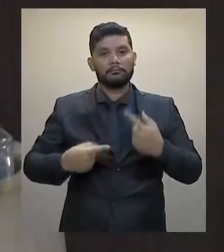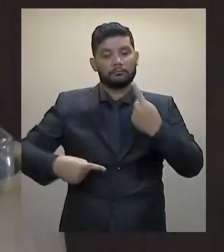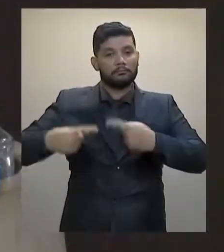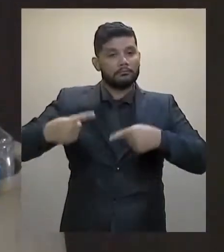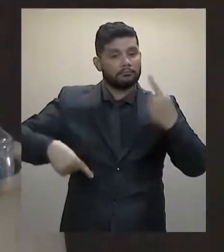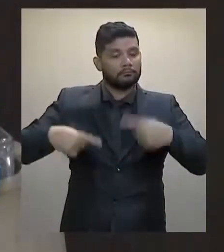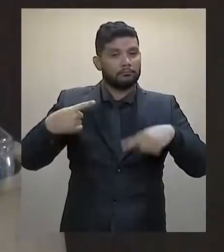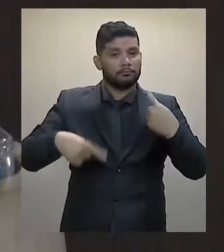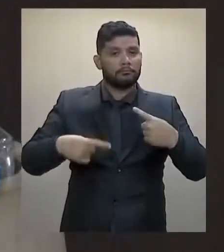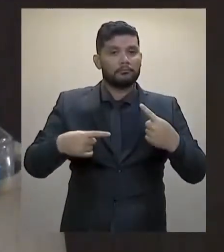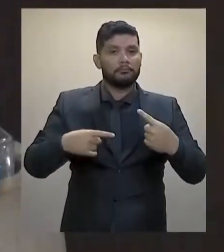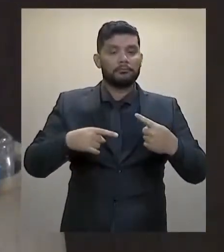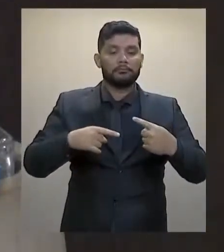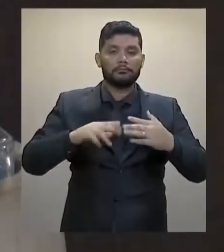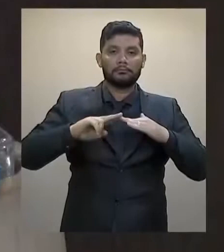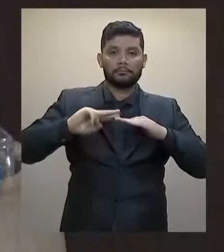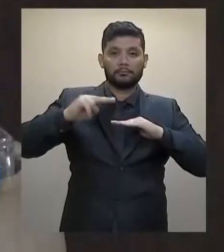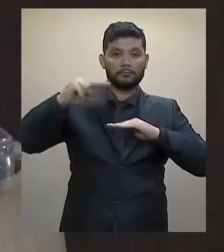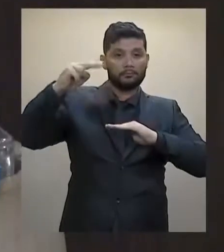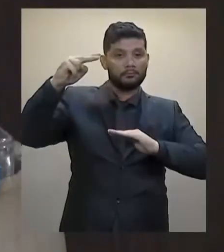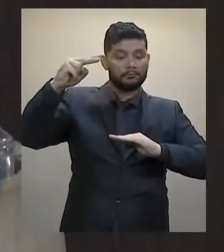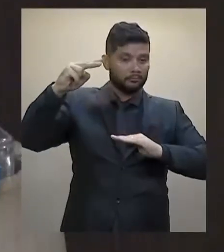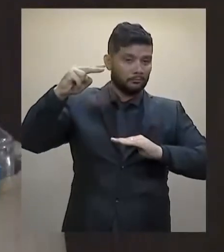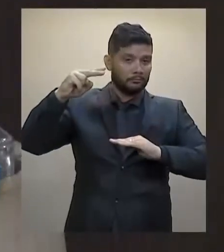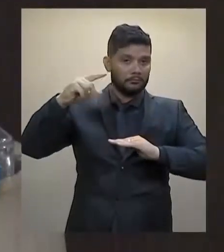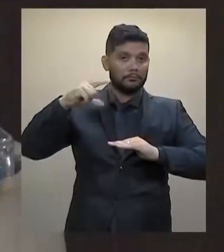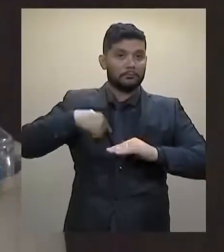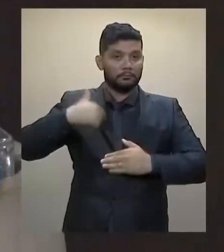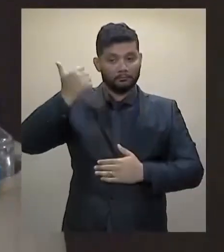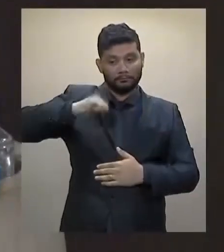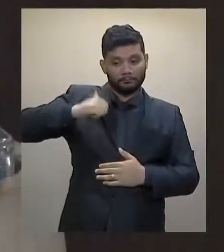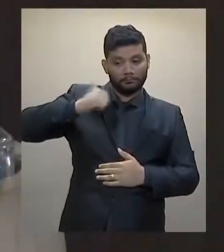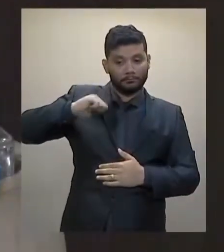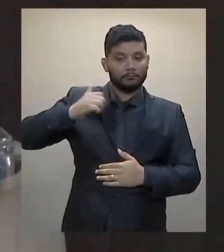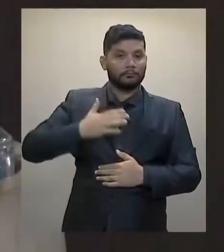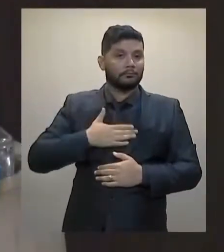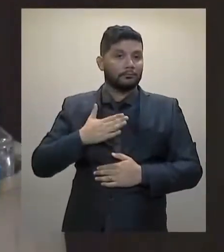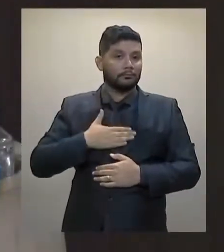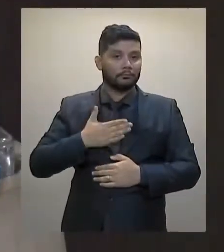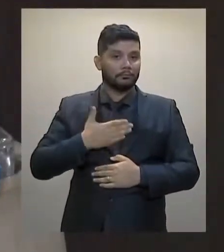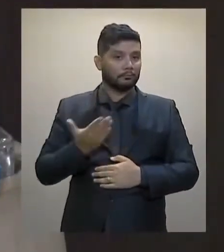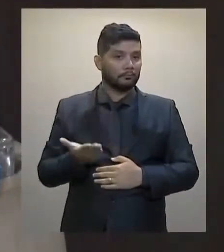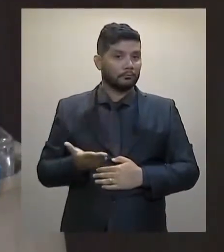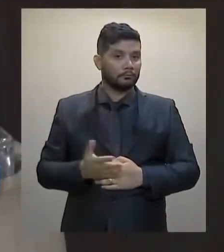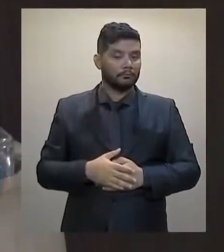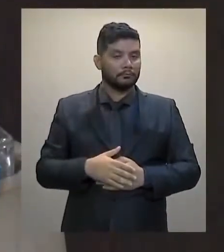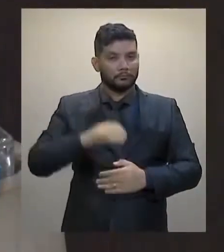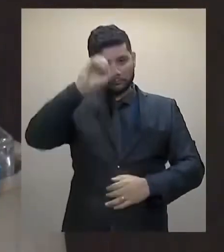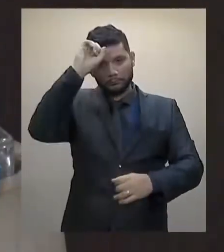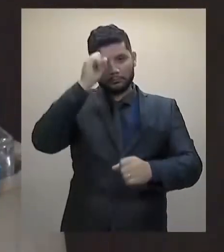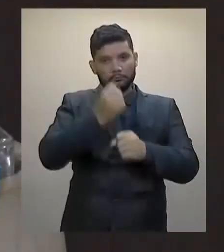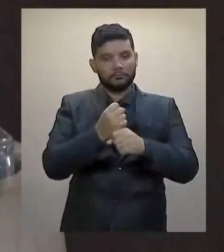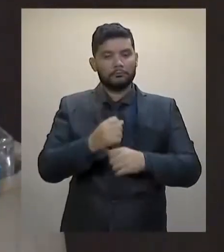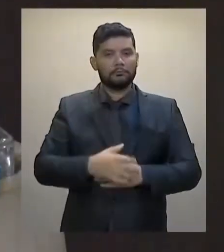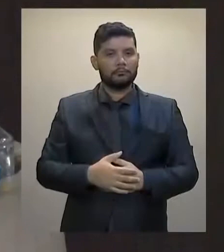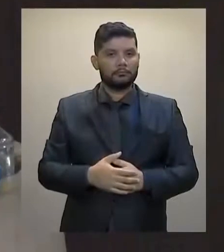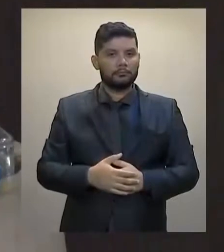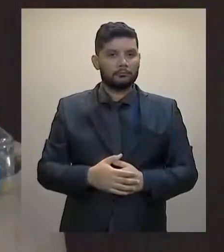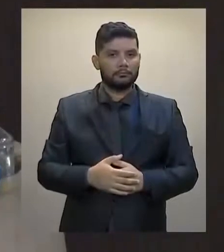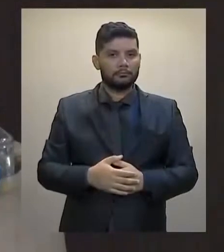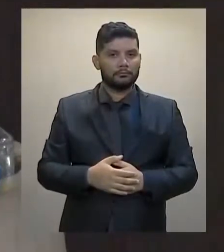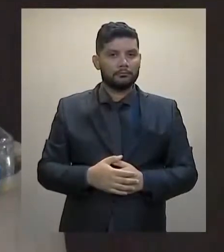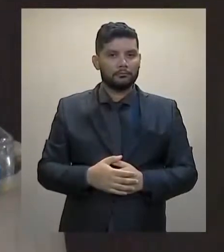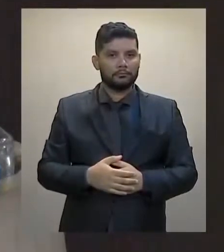a progressão ela está associada à avaliação de desempenho pela chefia imediata. Portanto, essa